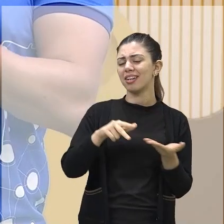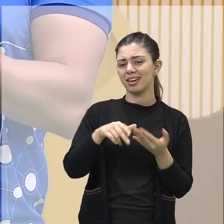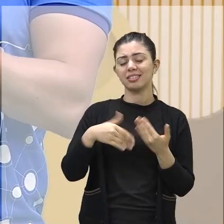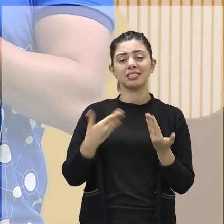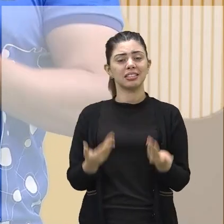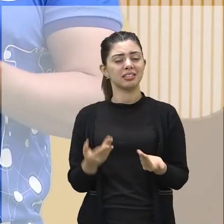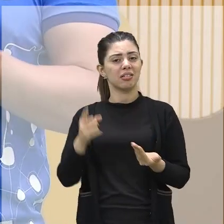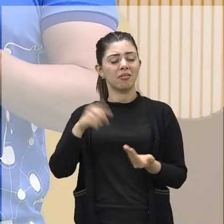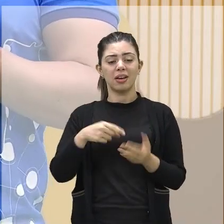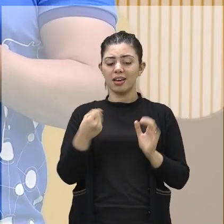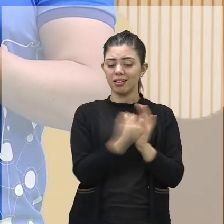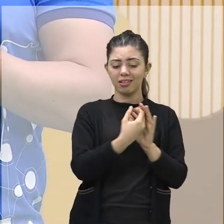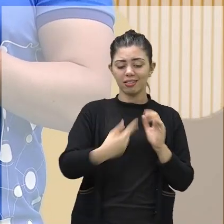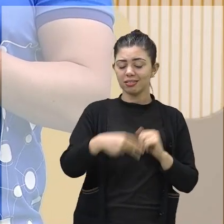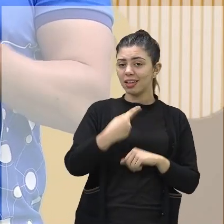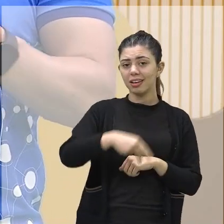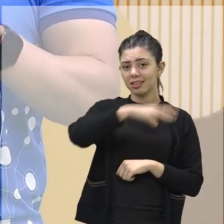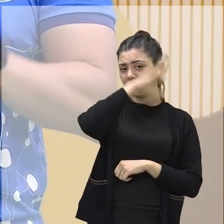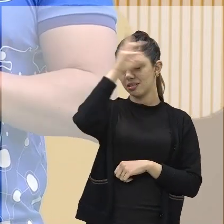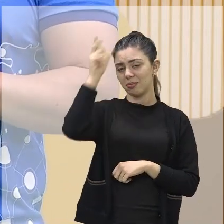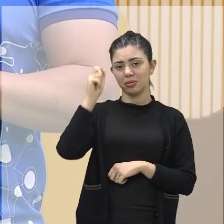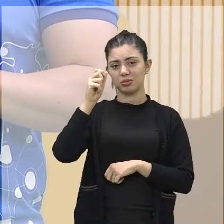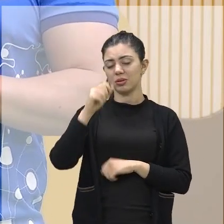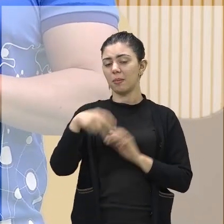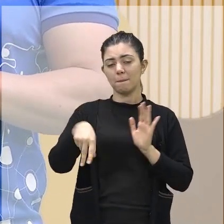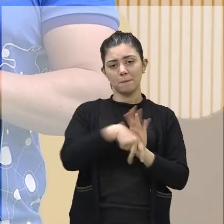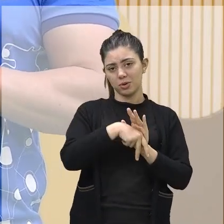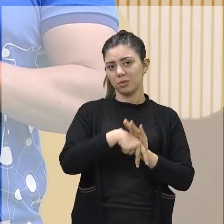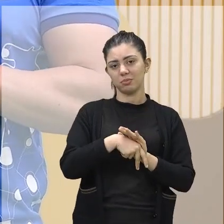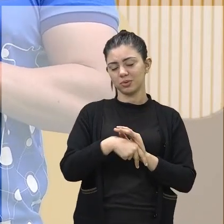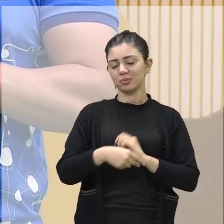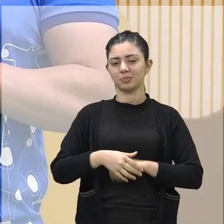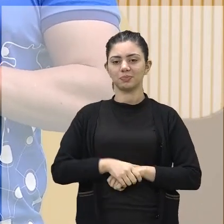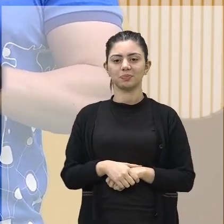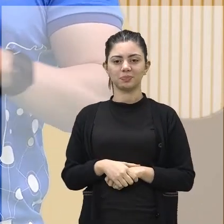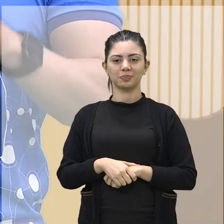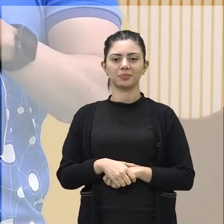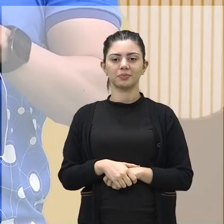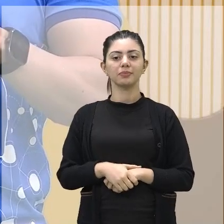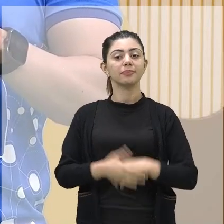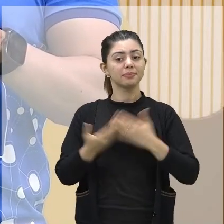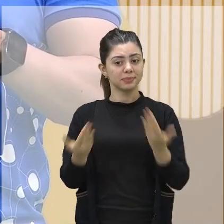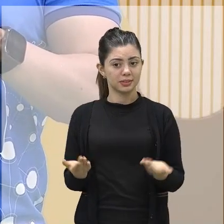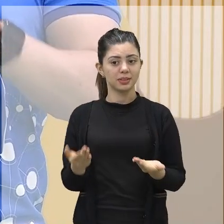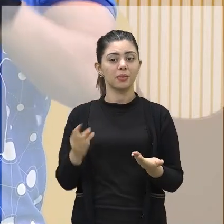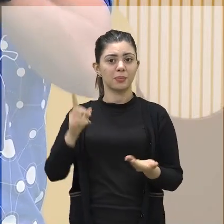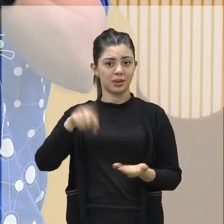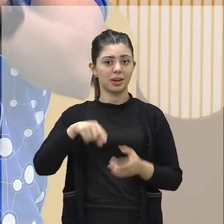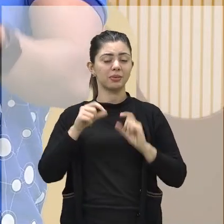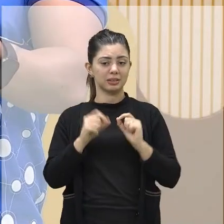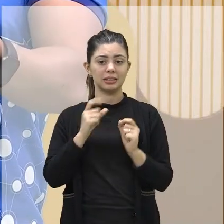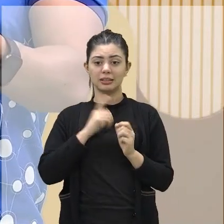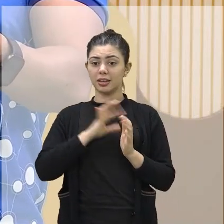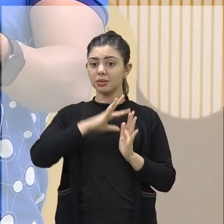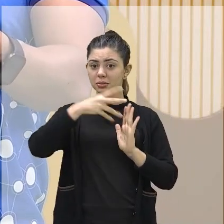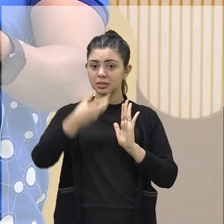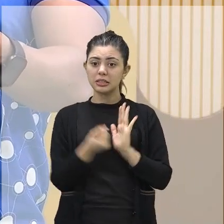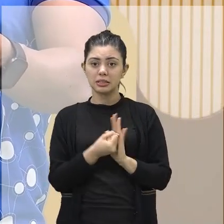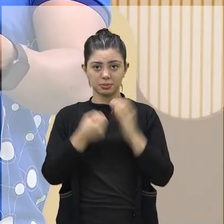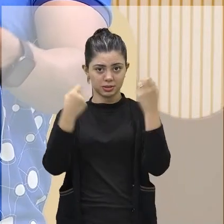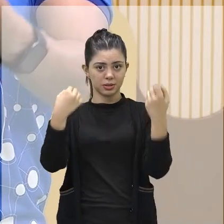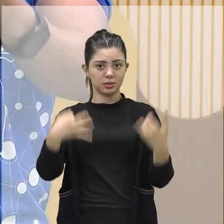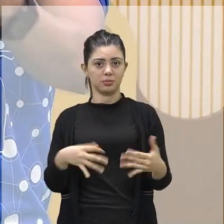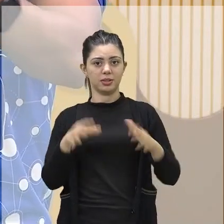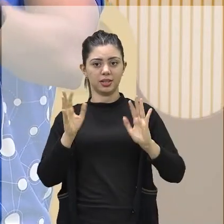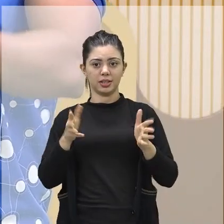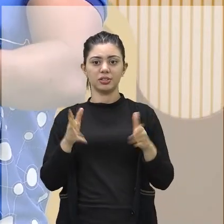aquilo como um elemento cultural de nós aqui, amazonenses, certo? Esses símbolos que eu falei para vocês ainda há pouco,